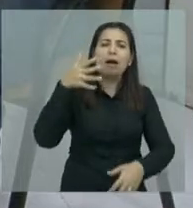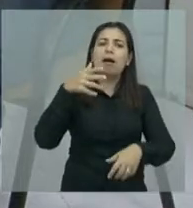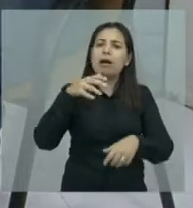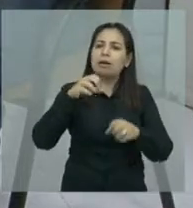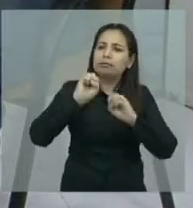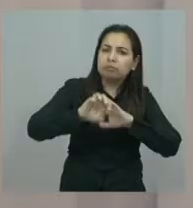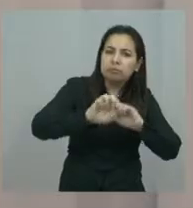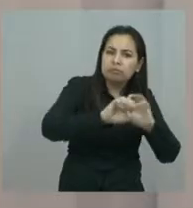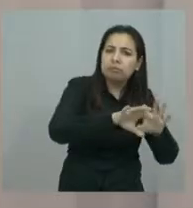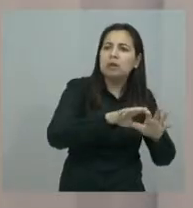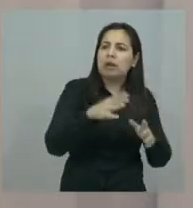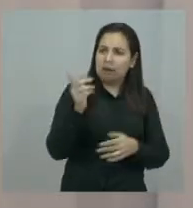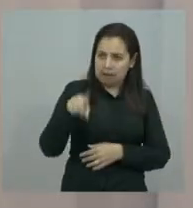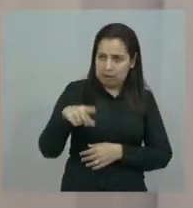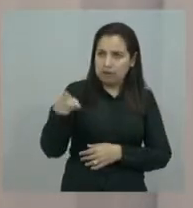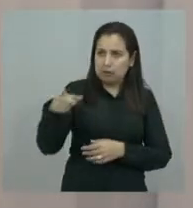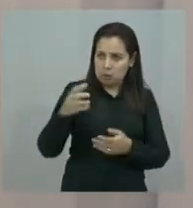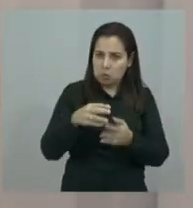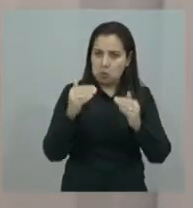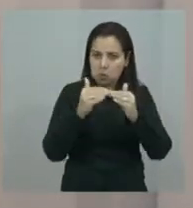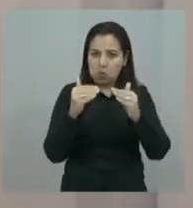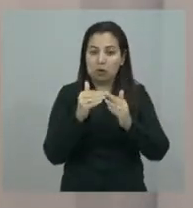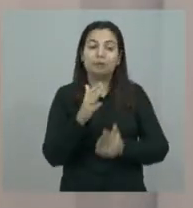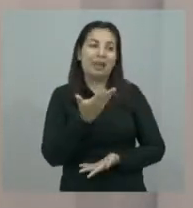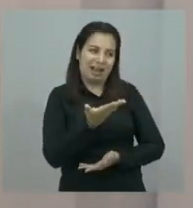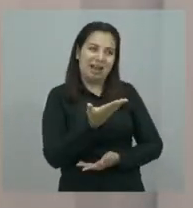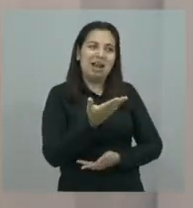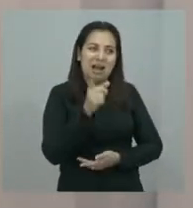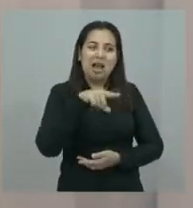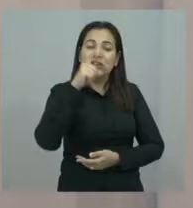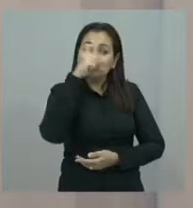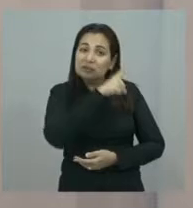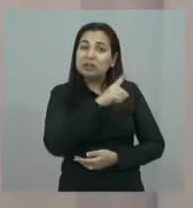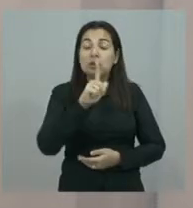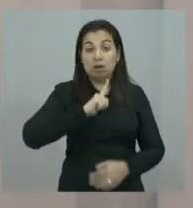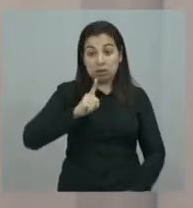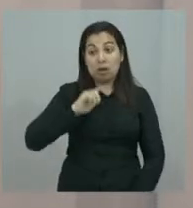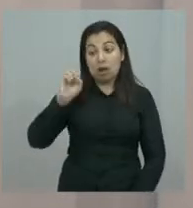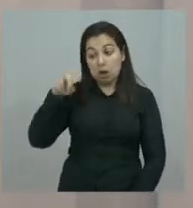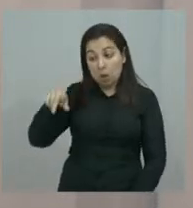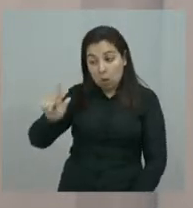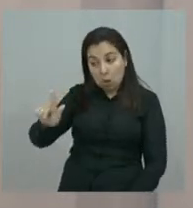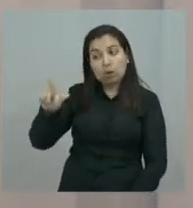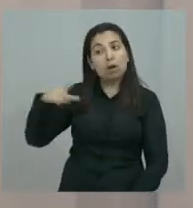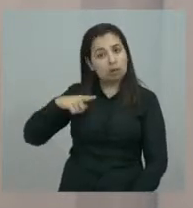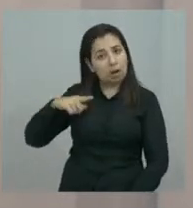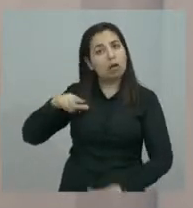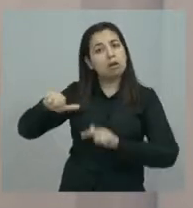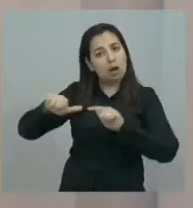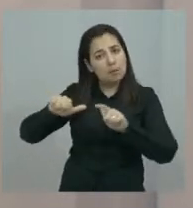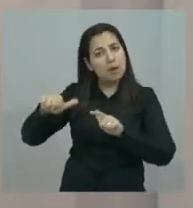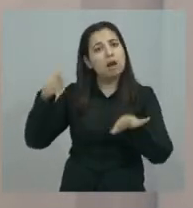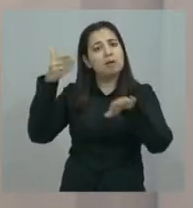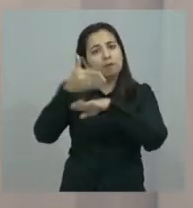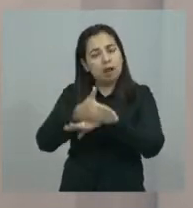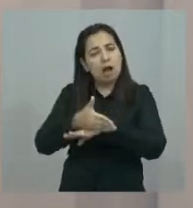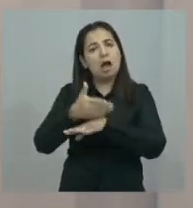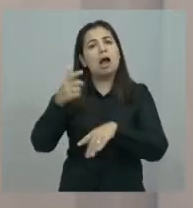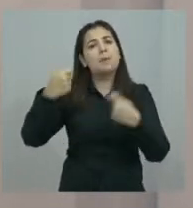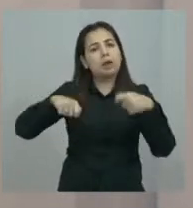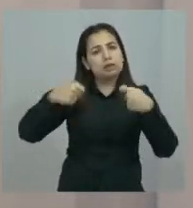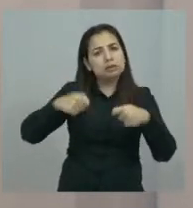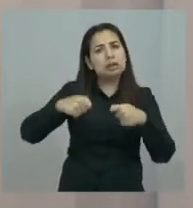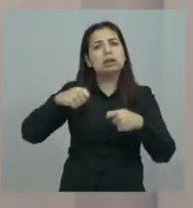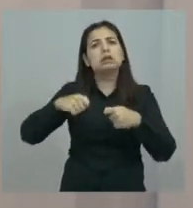isso? Claro, só que a gente tem uma resistência muito grande. Existem as ONGs que fazem esse trabalho, né, de divulgação e sensibilização